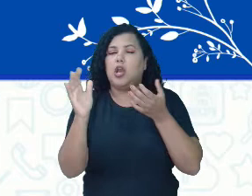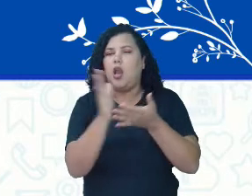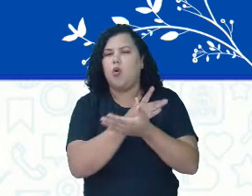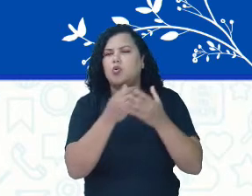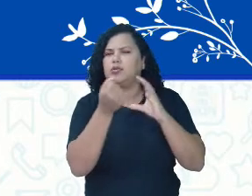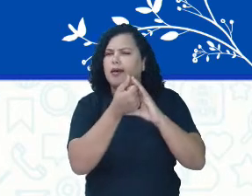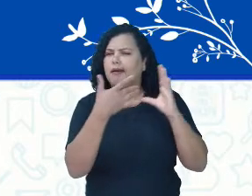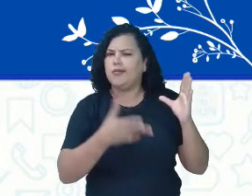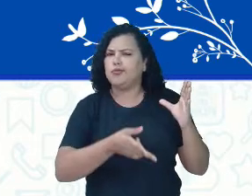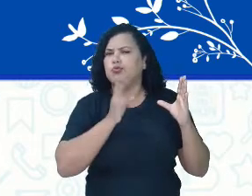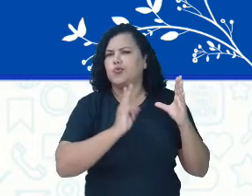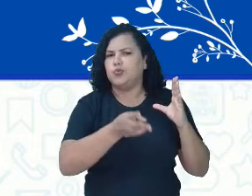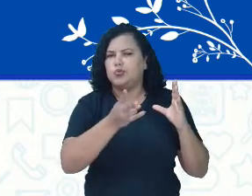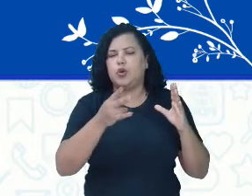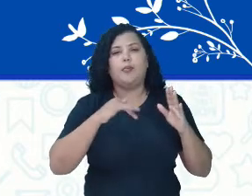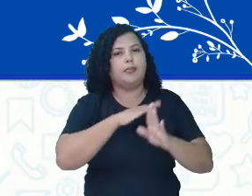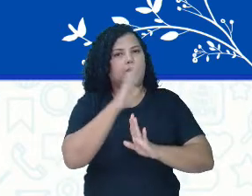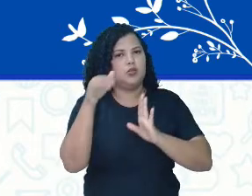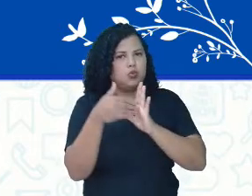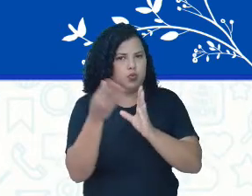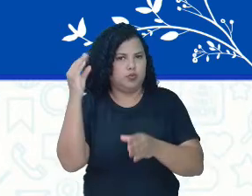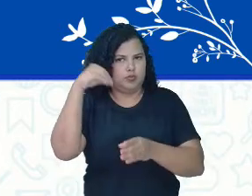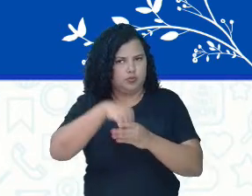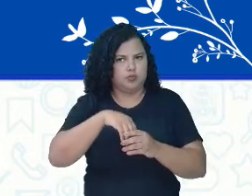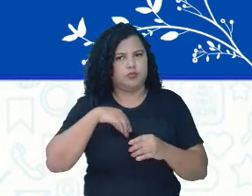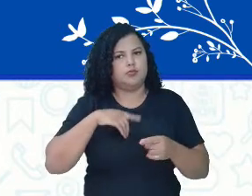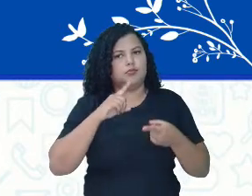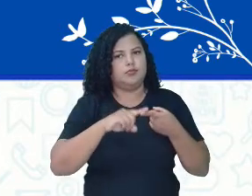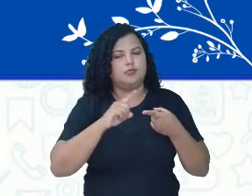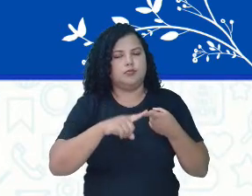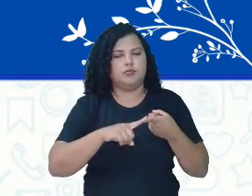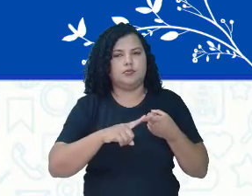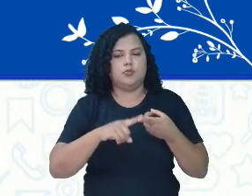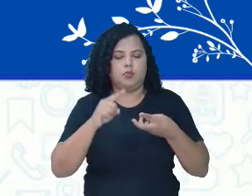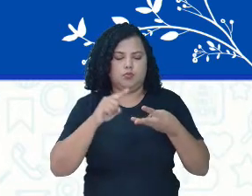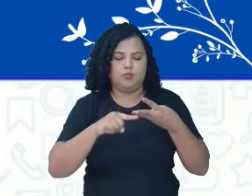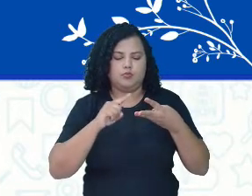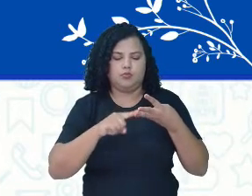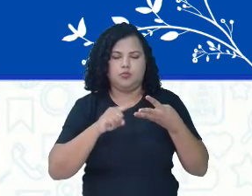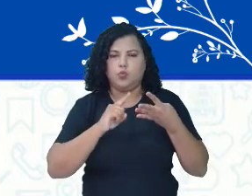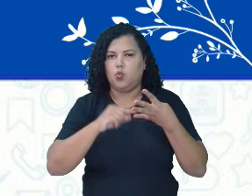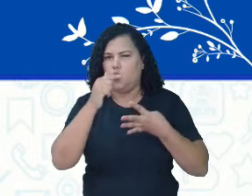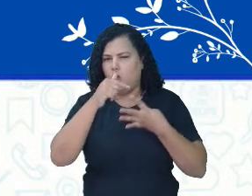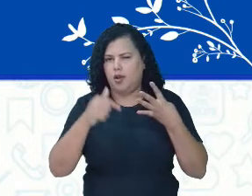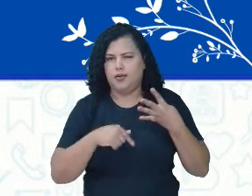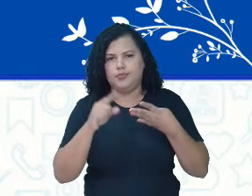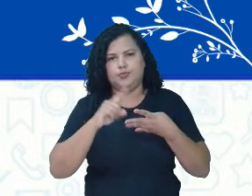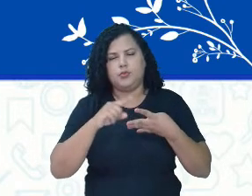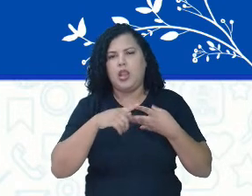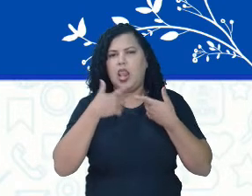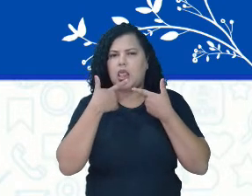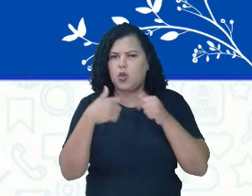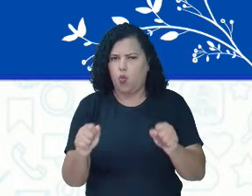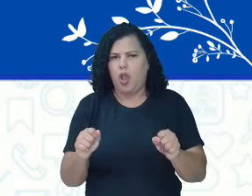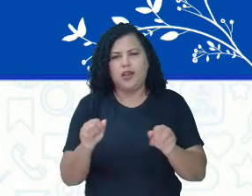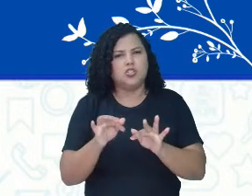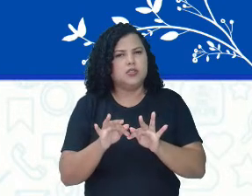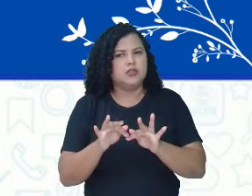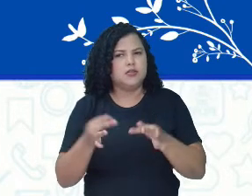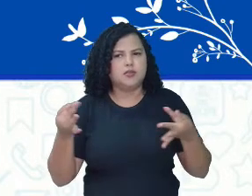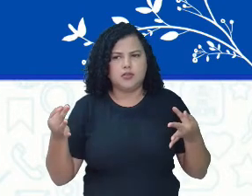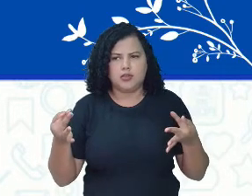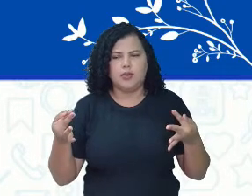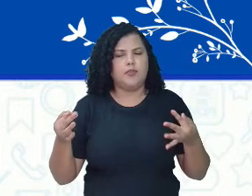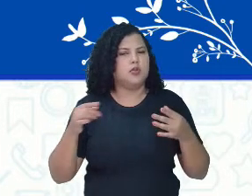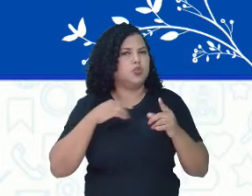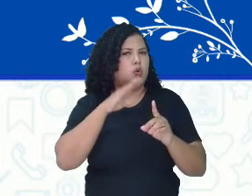ser mantidas para todas elas. Então, vamos lá, vamos destacar 4 características. Ó. A linguagem, que é simples, que